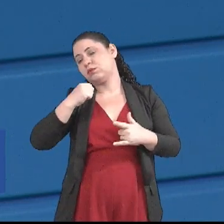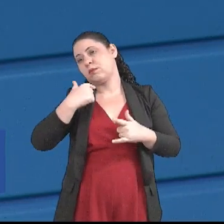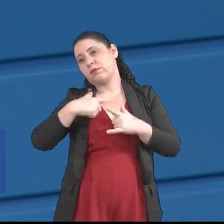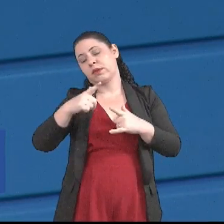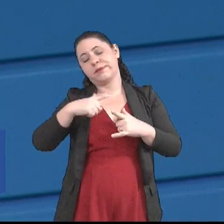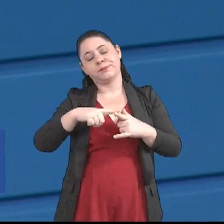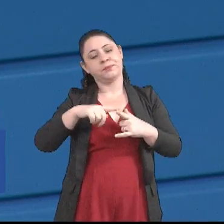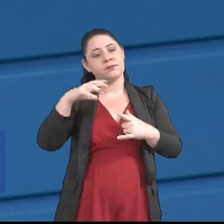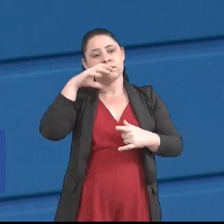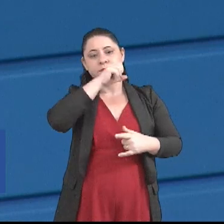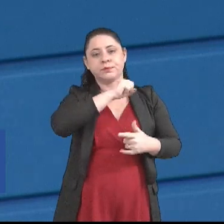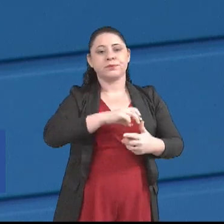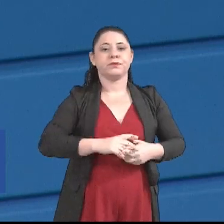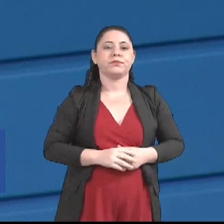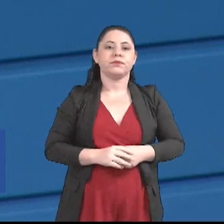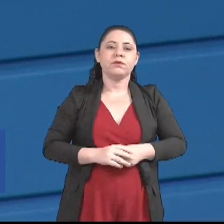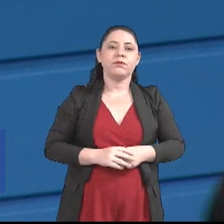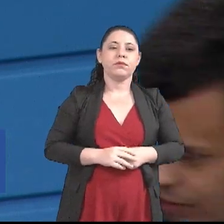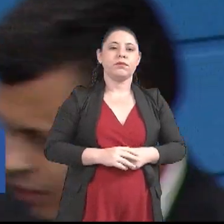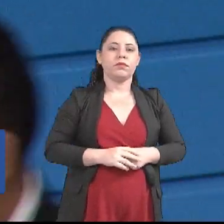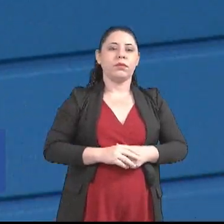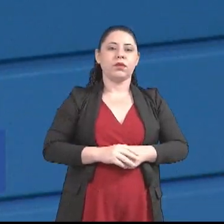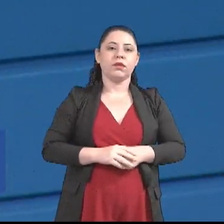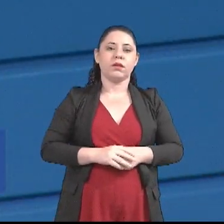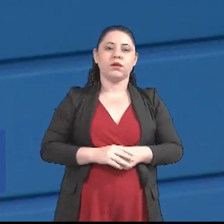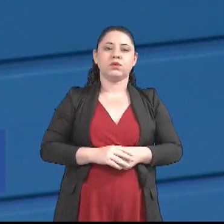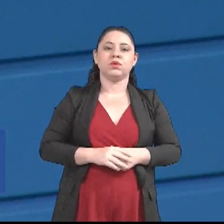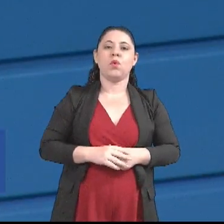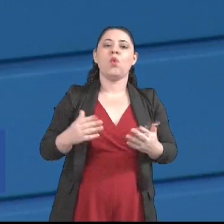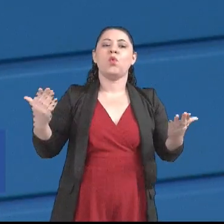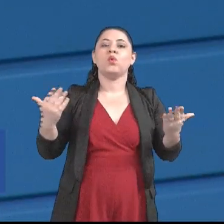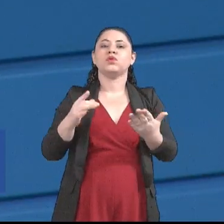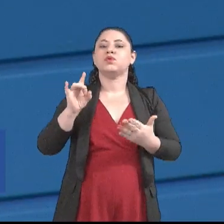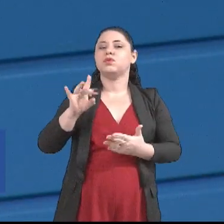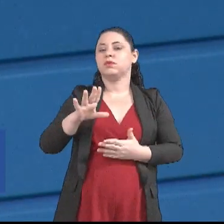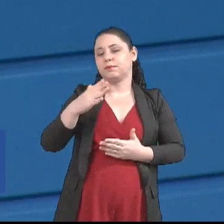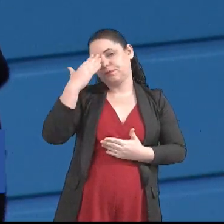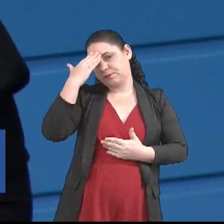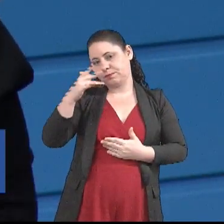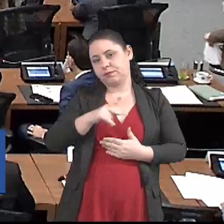resolvido, esse problema em definitivo. Por hoje é isso. Obrigada, presidente.